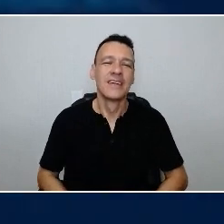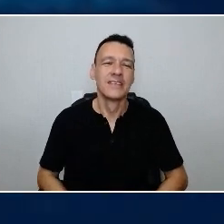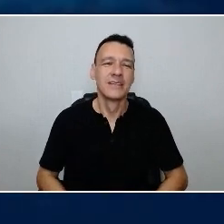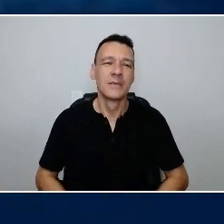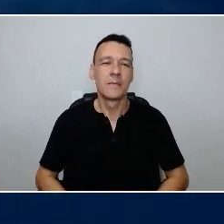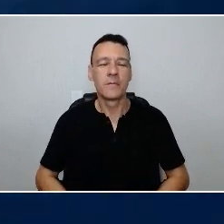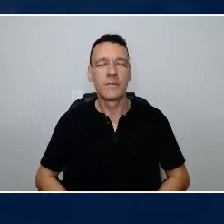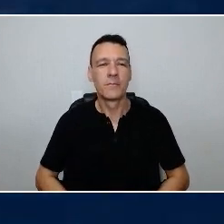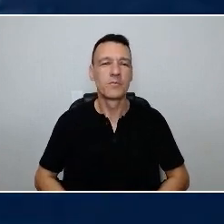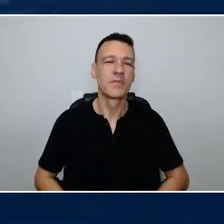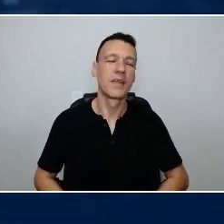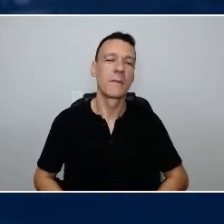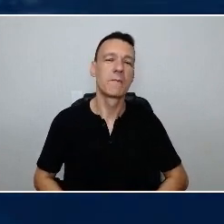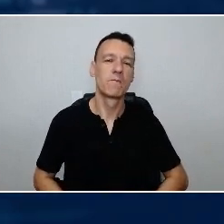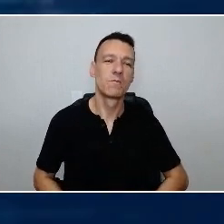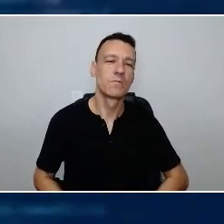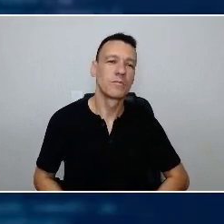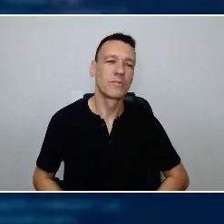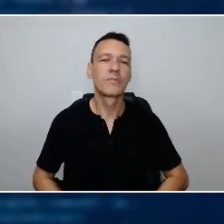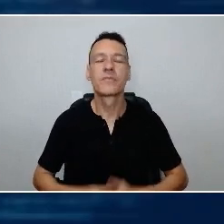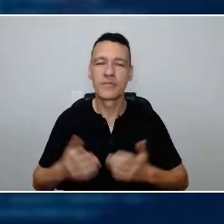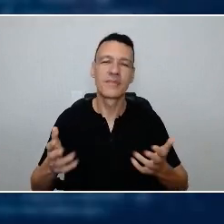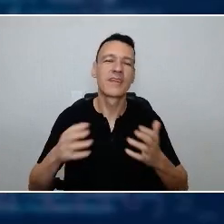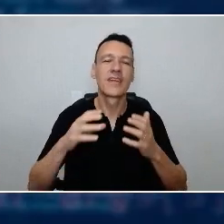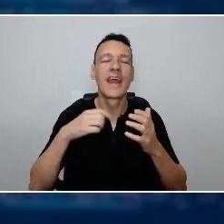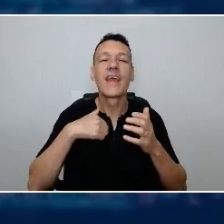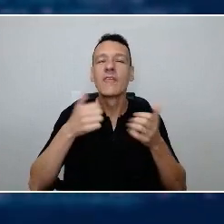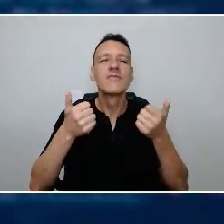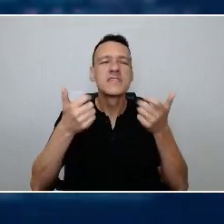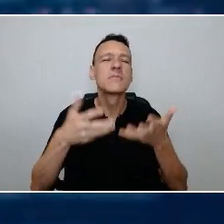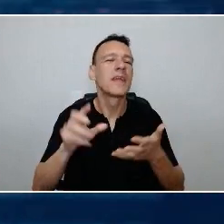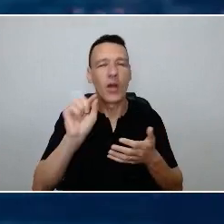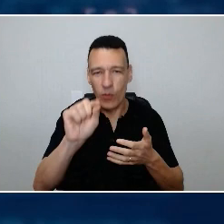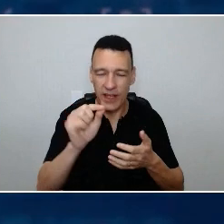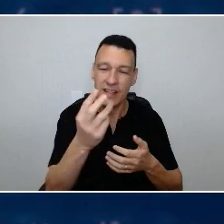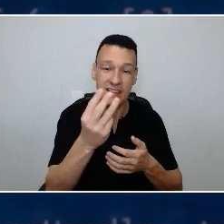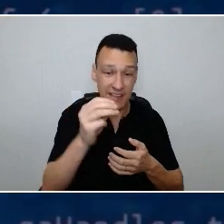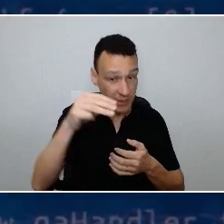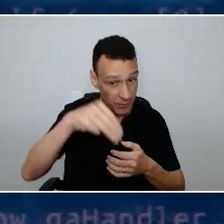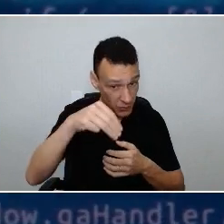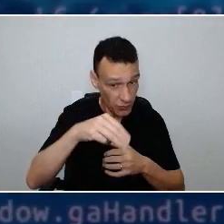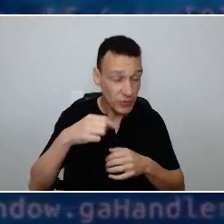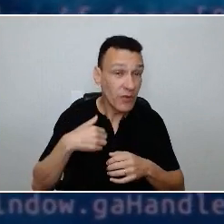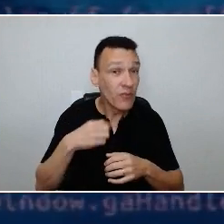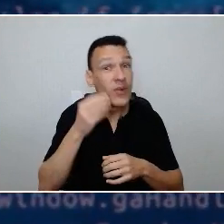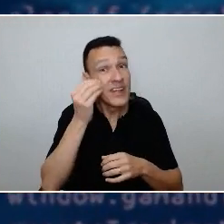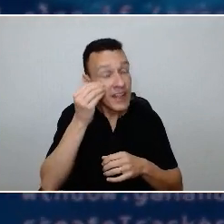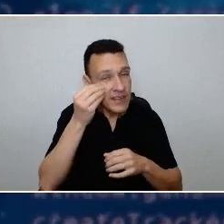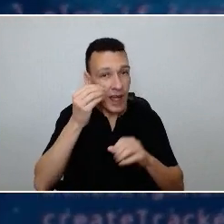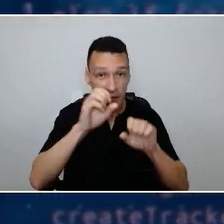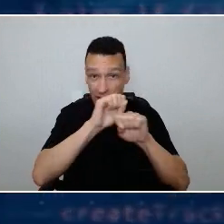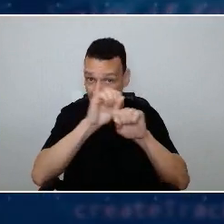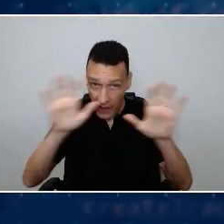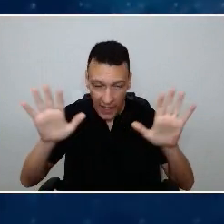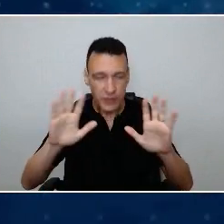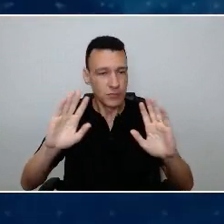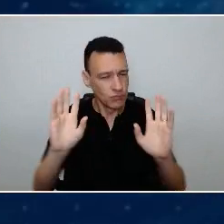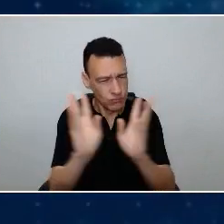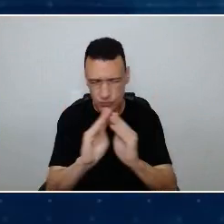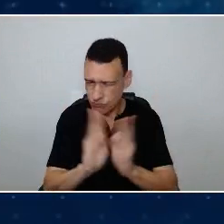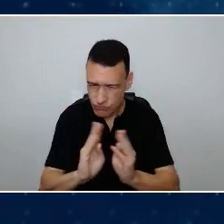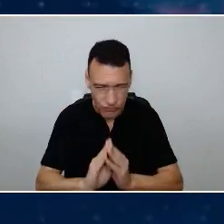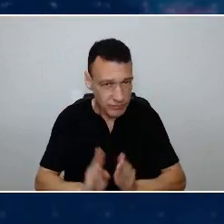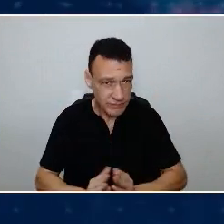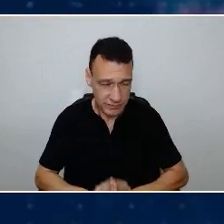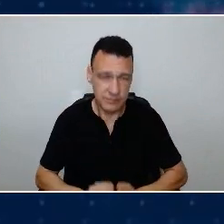do Case aqui que eu vou trazer Então temos 30 minutos então vou tentar ser claro e direto então provavelmente eu